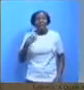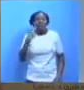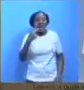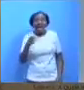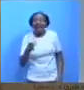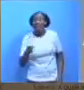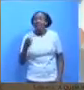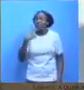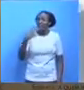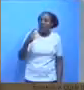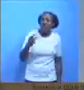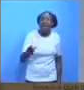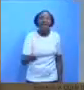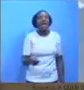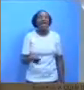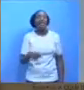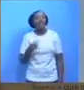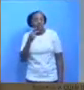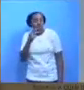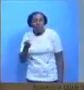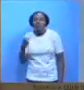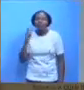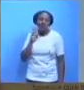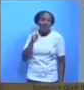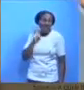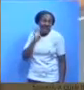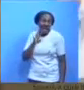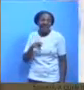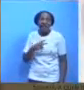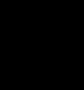ser um semeador da paz. Meu ouvido quer segurar as coisas estragadas.